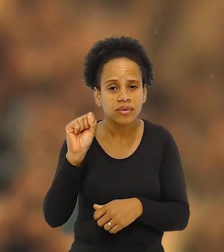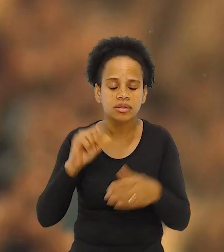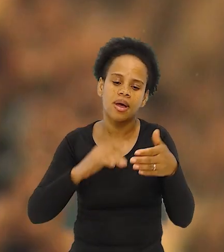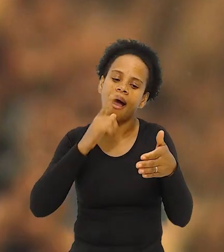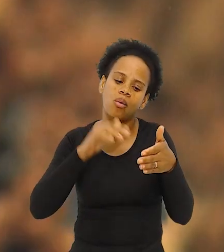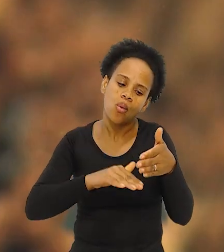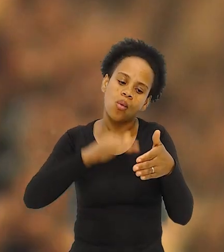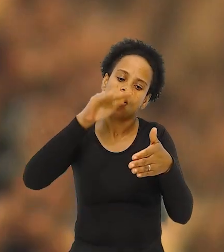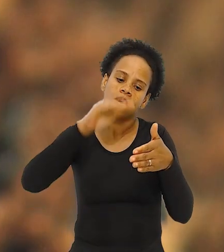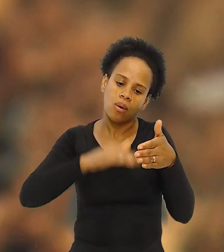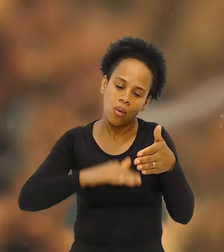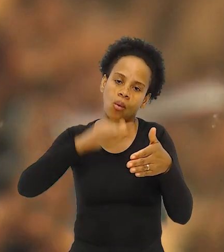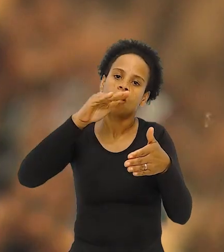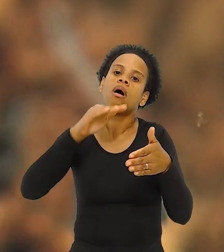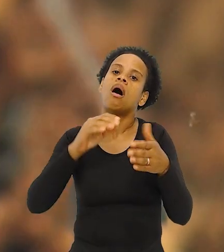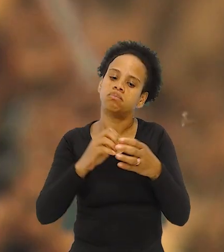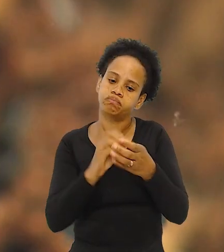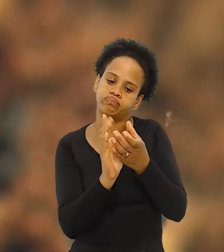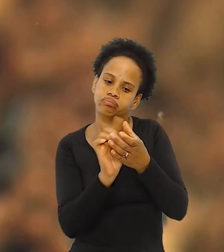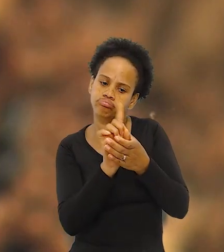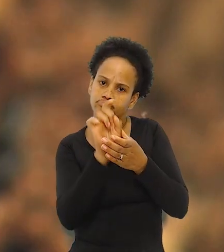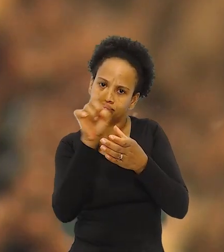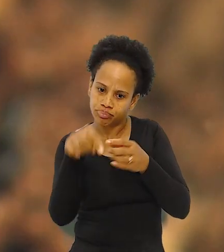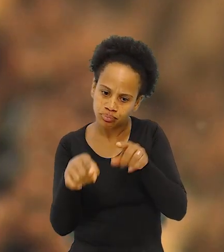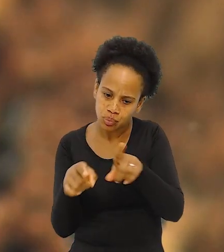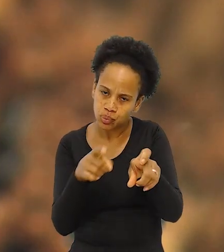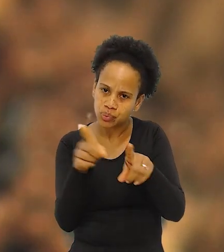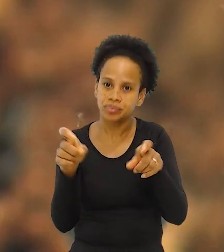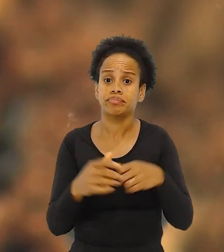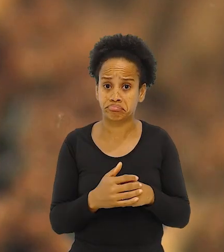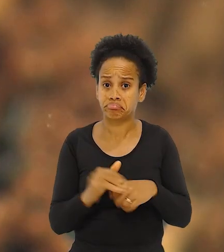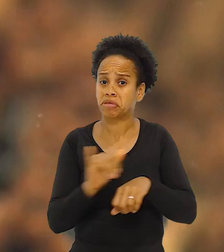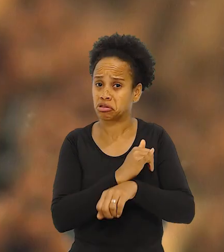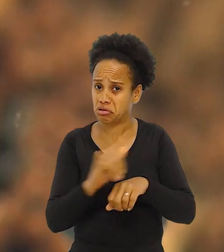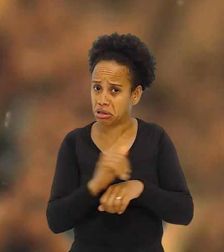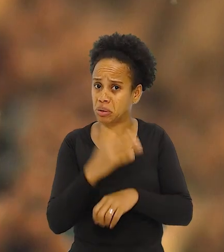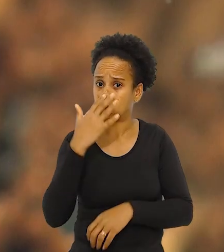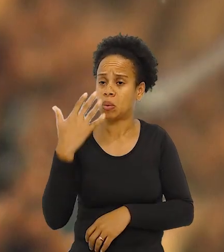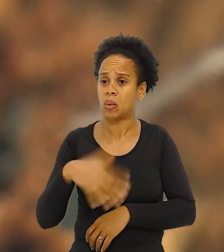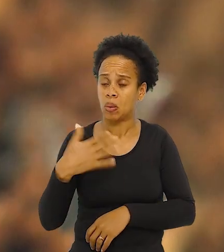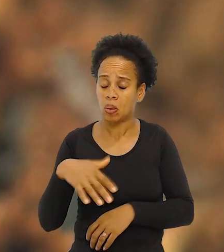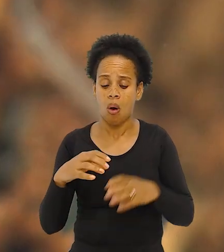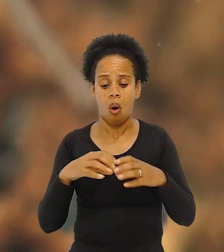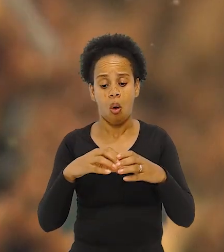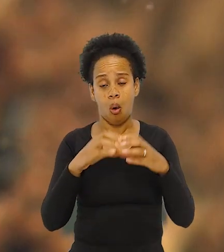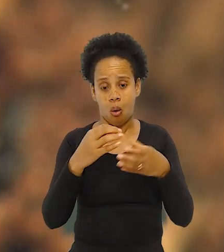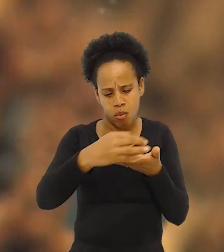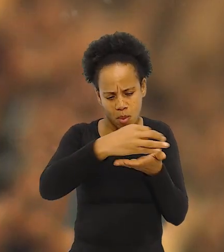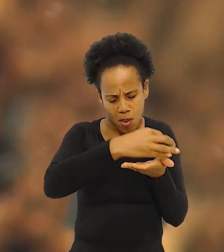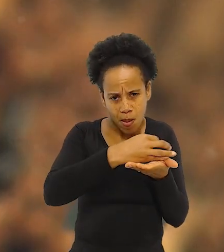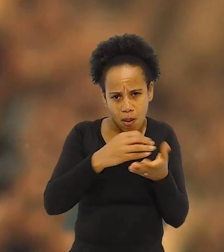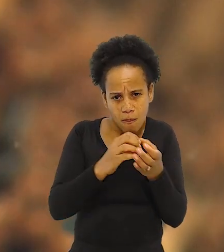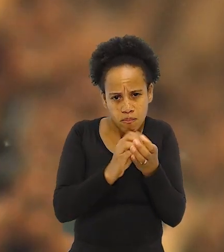eclodir. Essa é uma estratégia incrível que garante a eclosão dos ovos de um mesmo lote